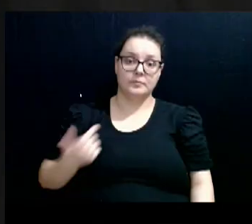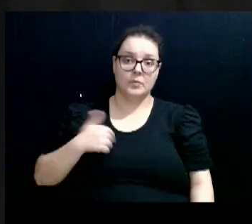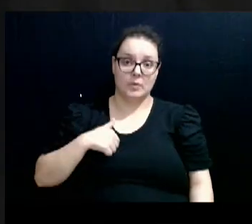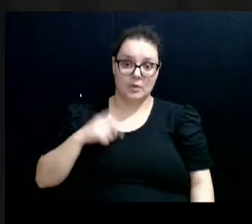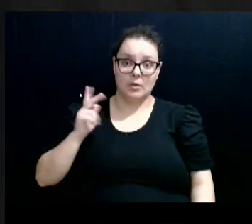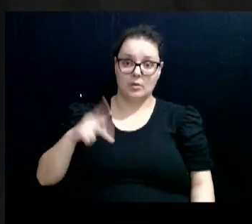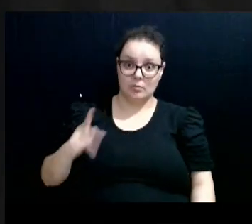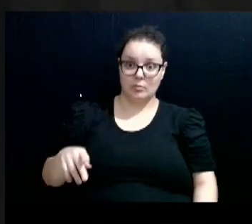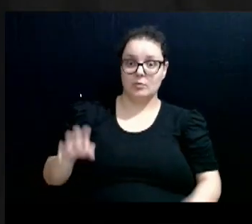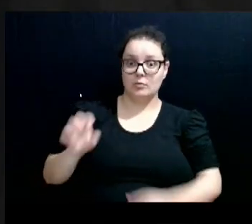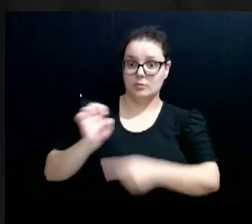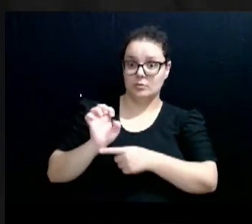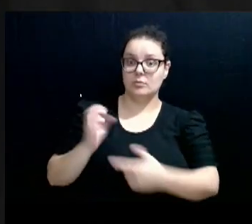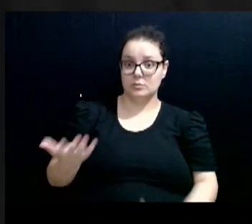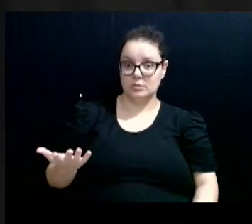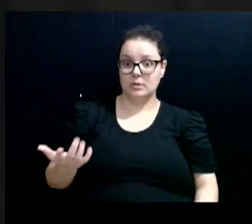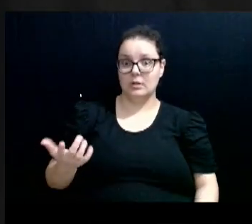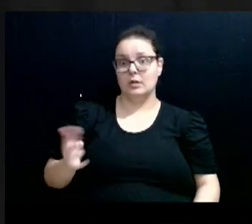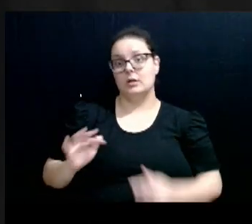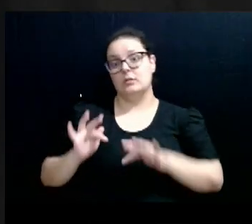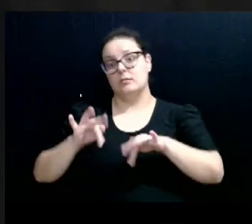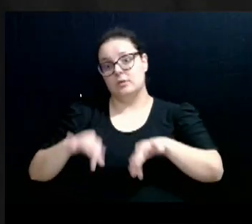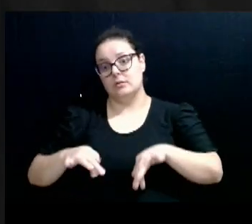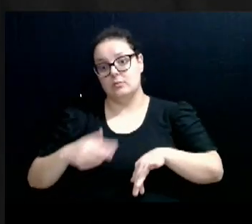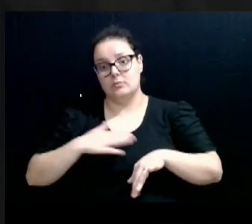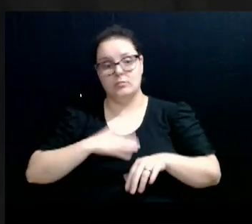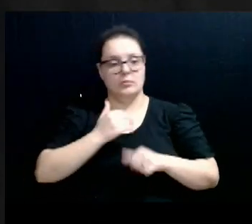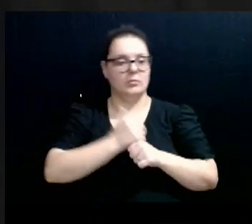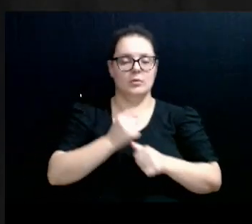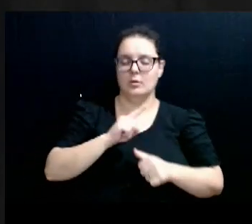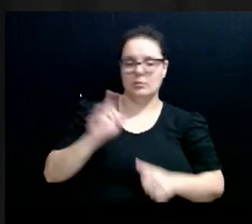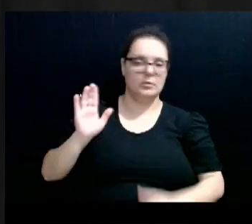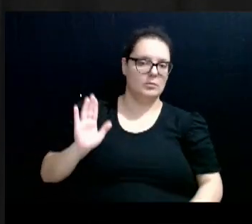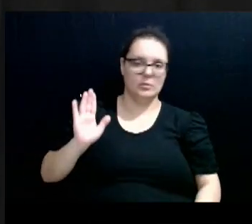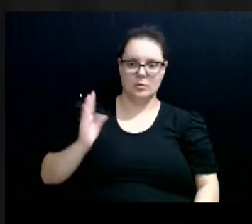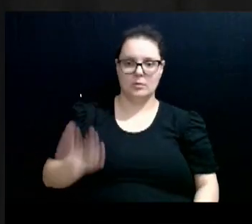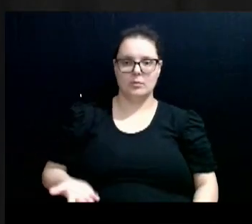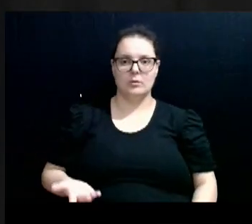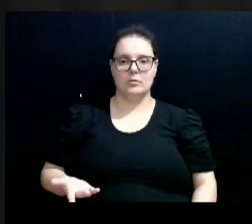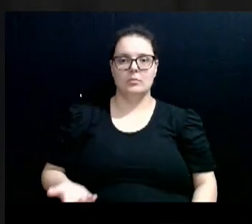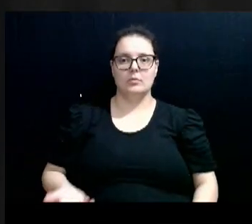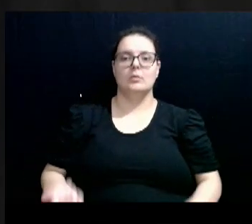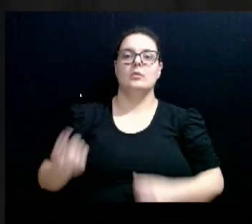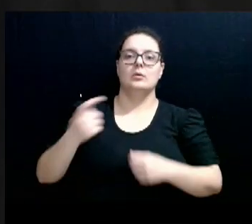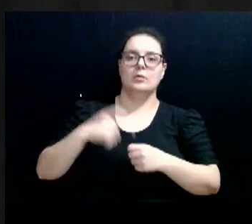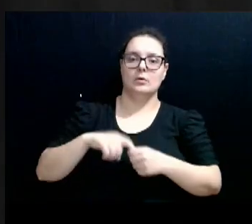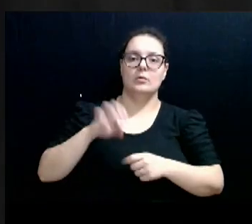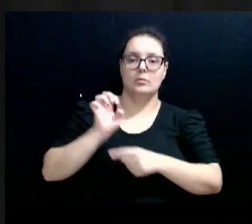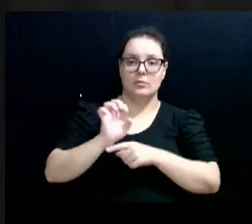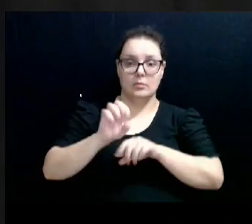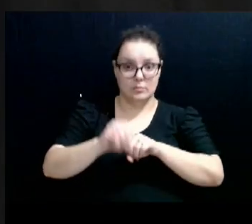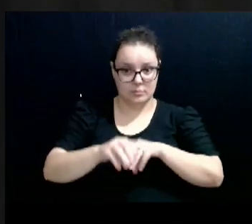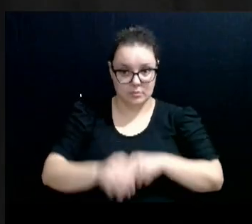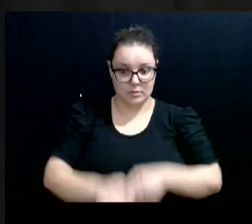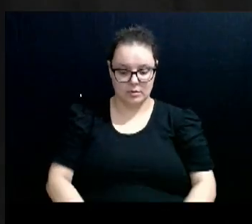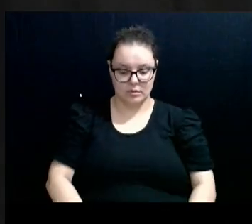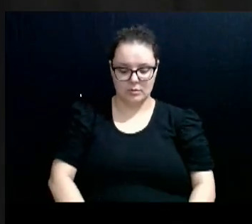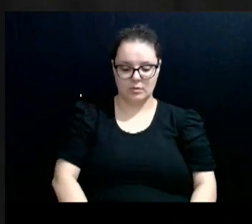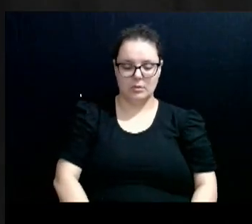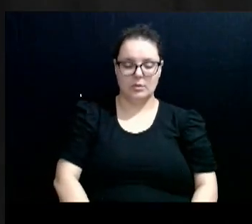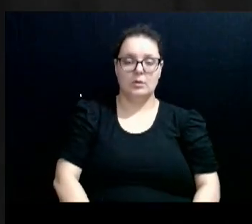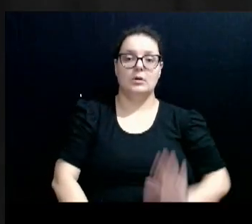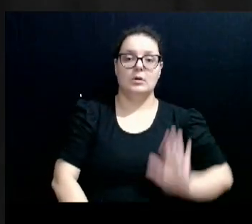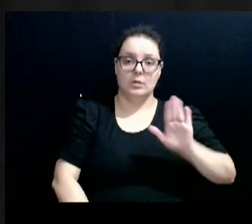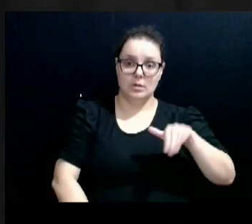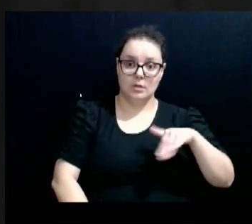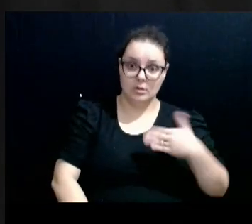Então, terminou meu mandato, eu não fui candidato e voltei para o estado dar aula. E quando eu vi a minha esposa se